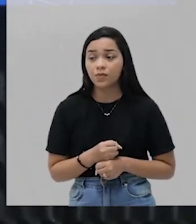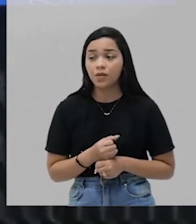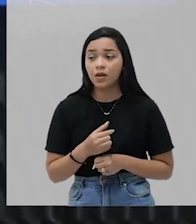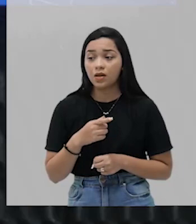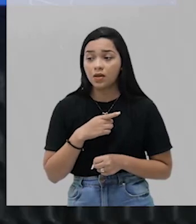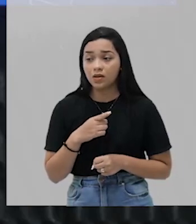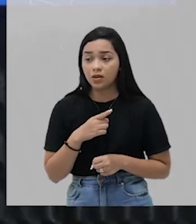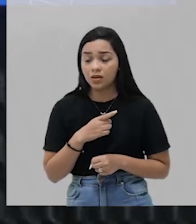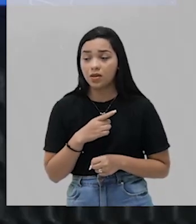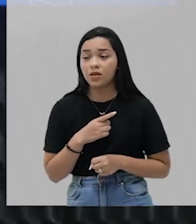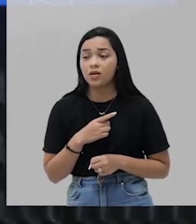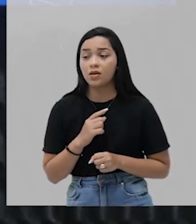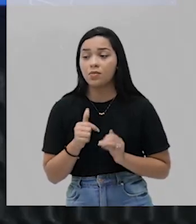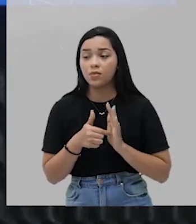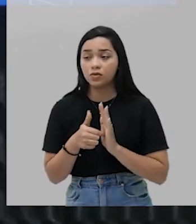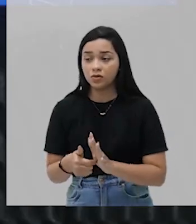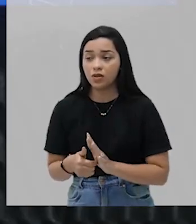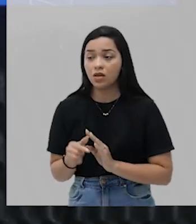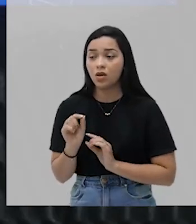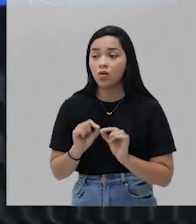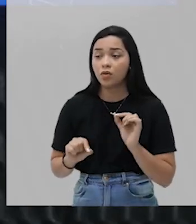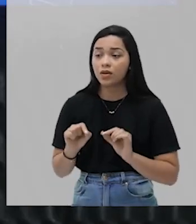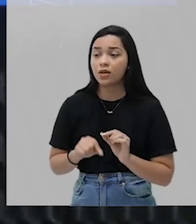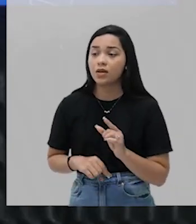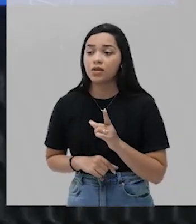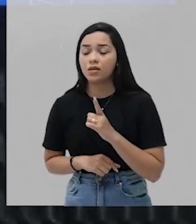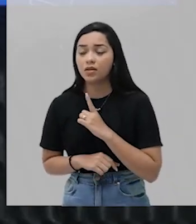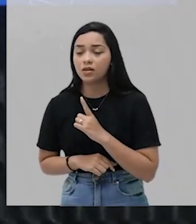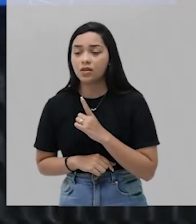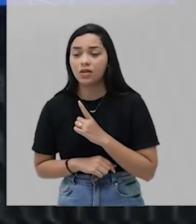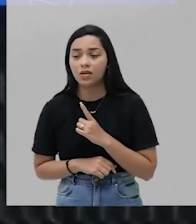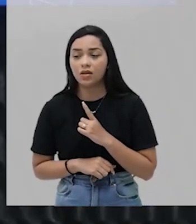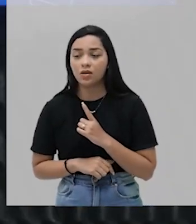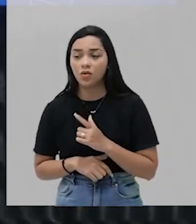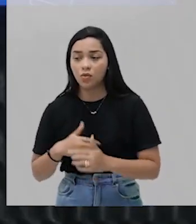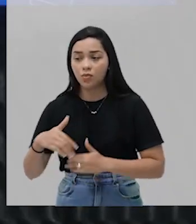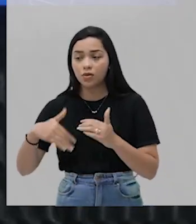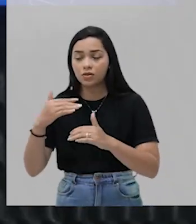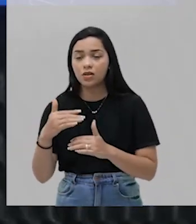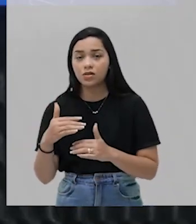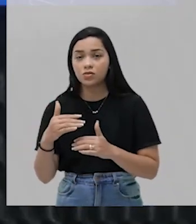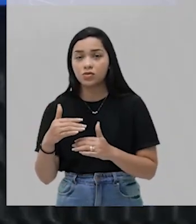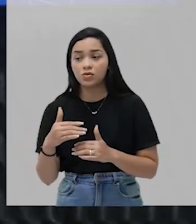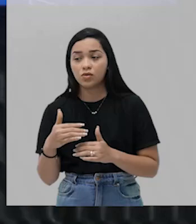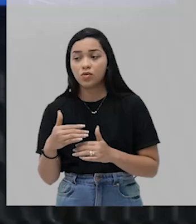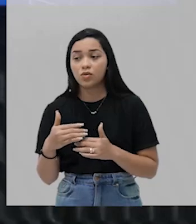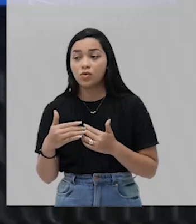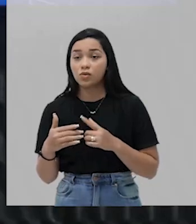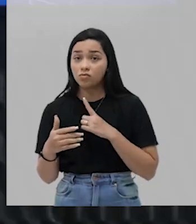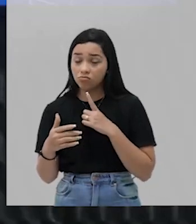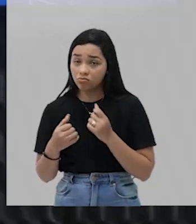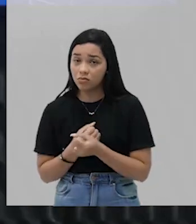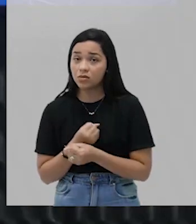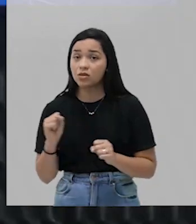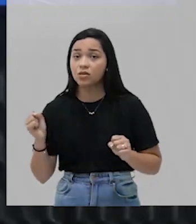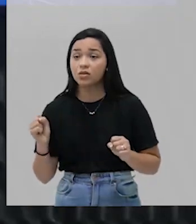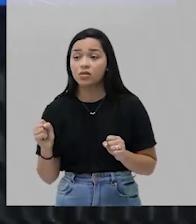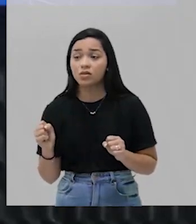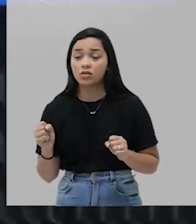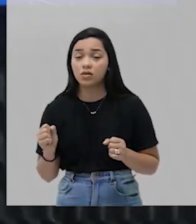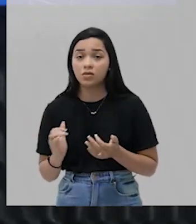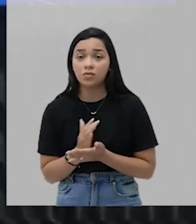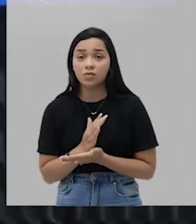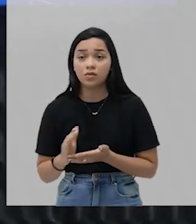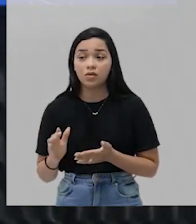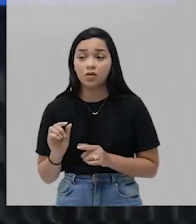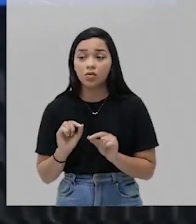década perdida ela é marcada justamente por um processo inflacionário gigantesco, ao ponto